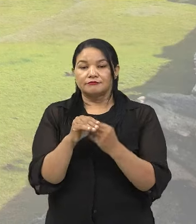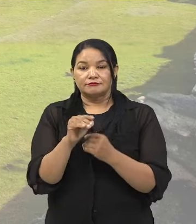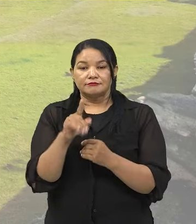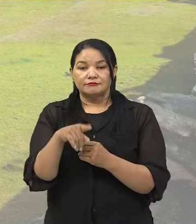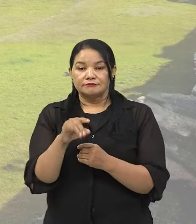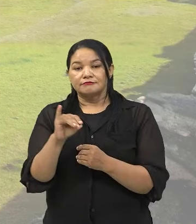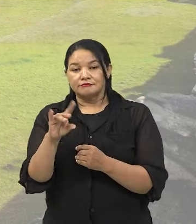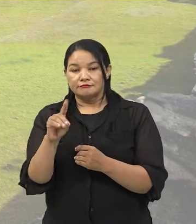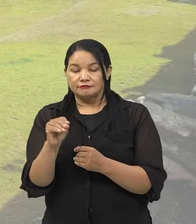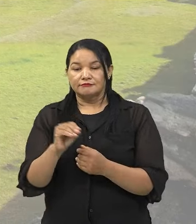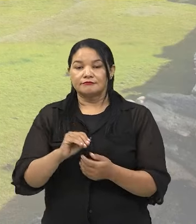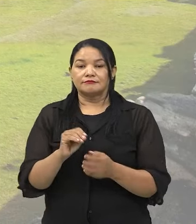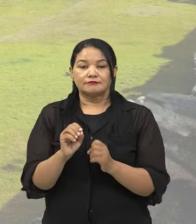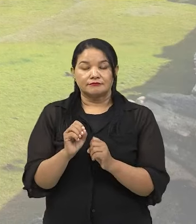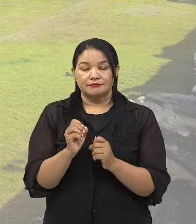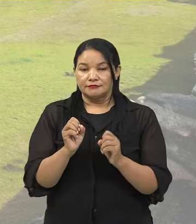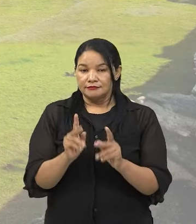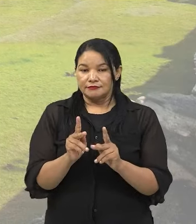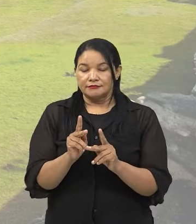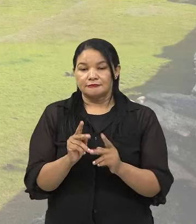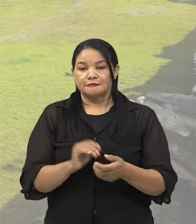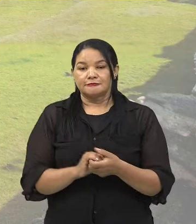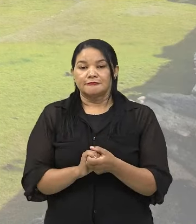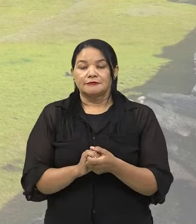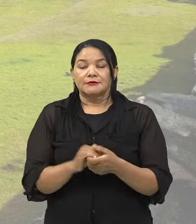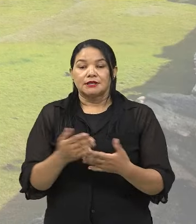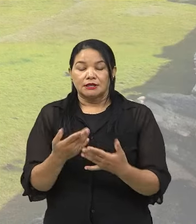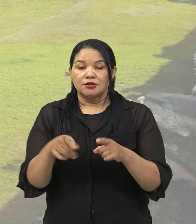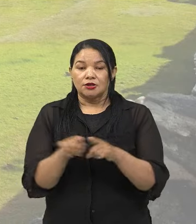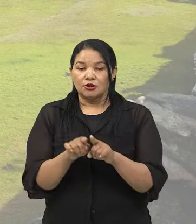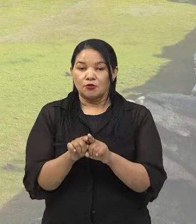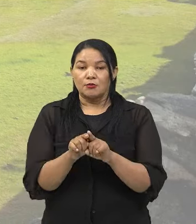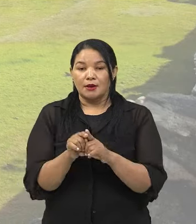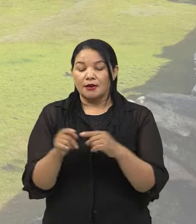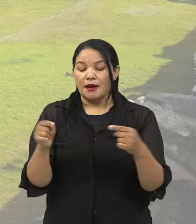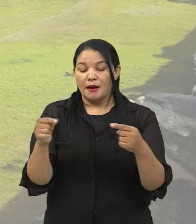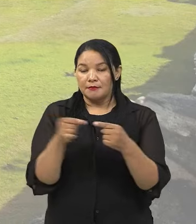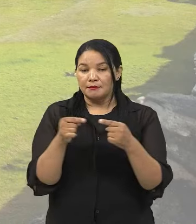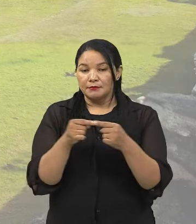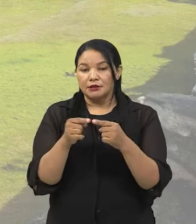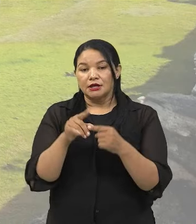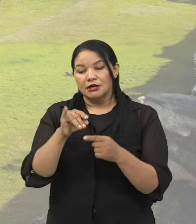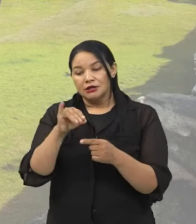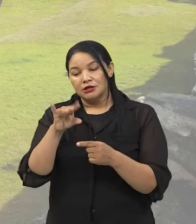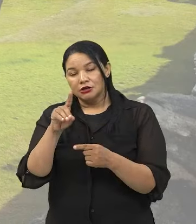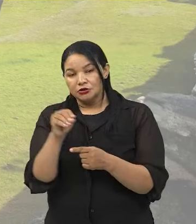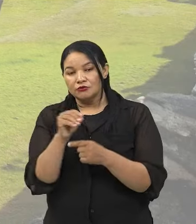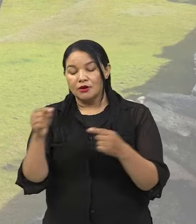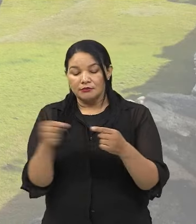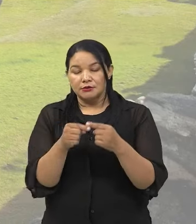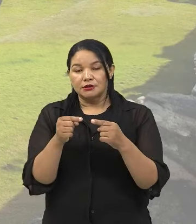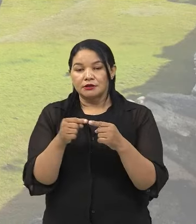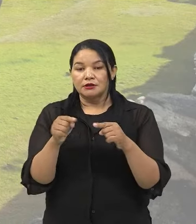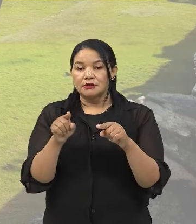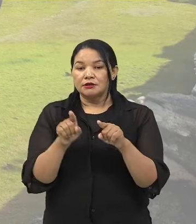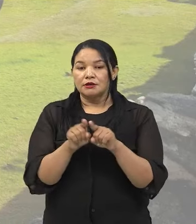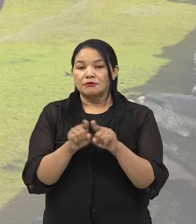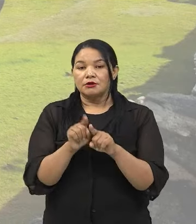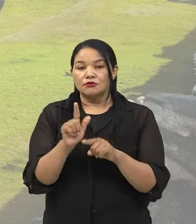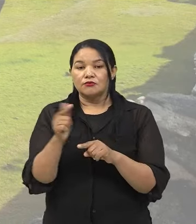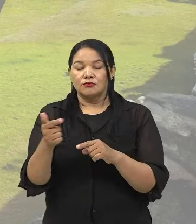ido. Muito tranquilo. Essa mesma terminação de ido vai se aplicar aos verbos terminados